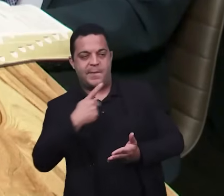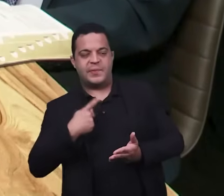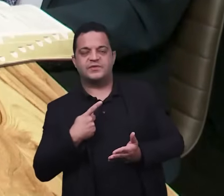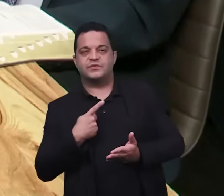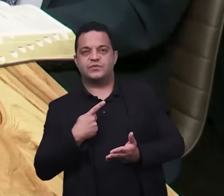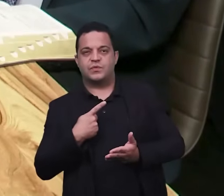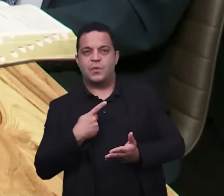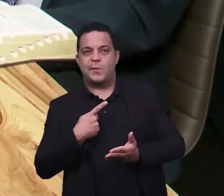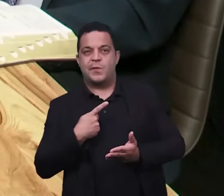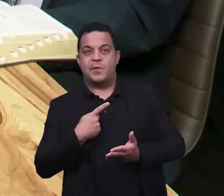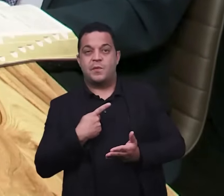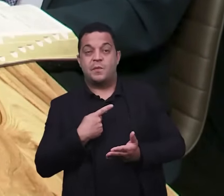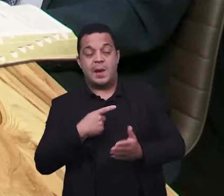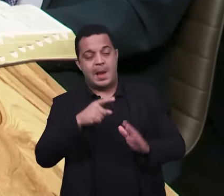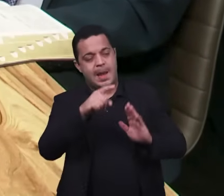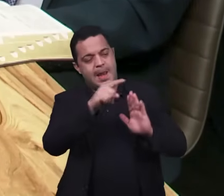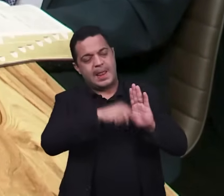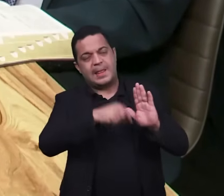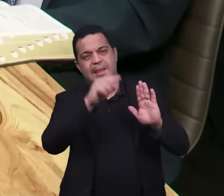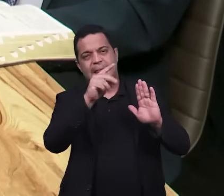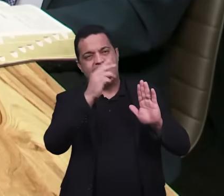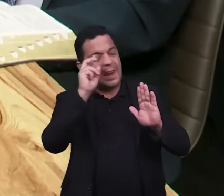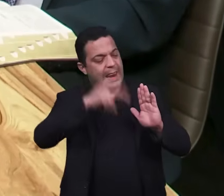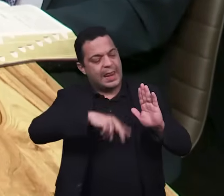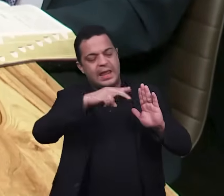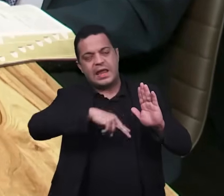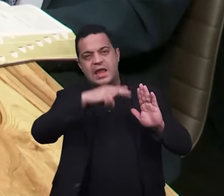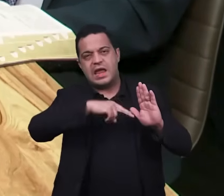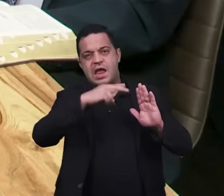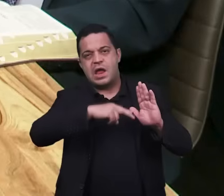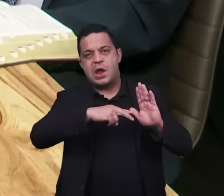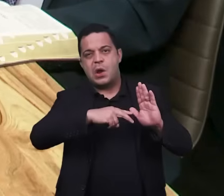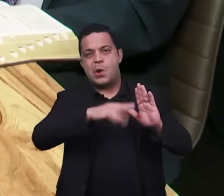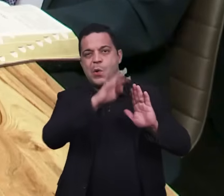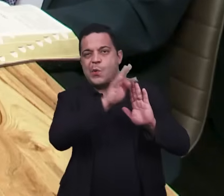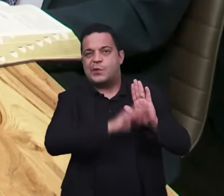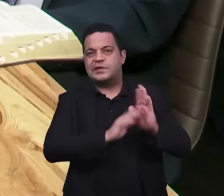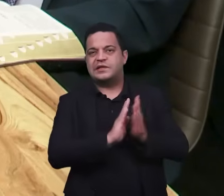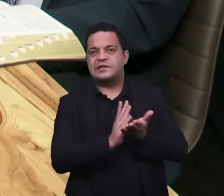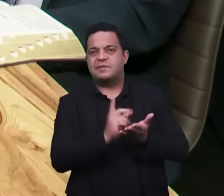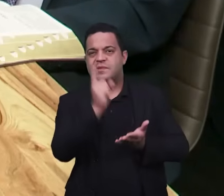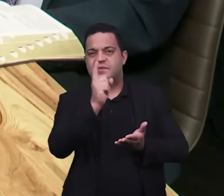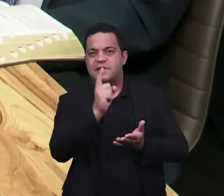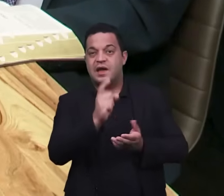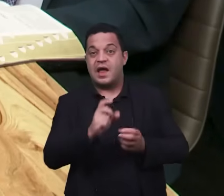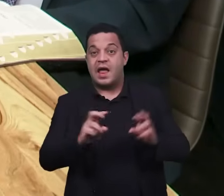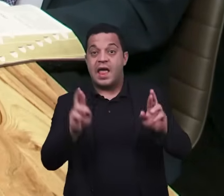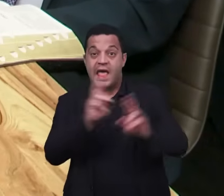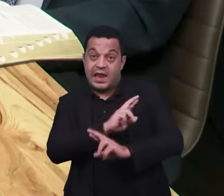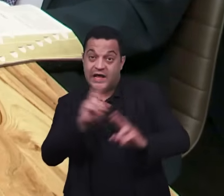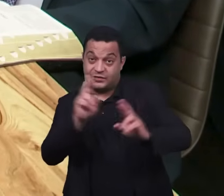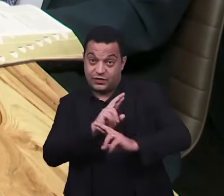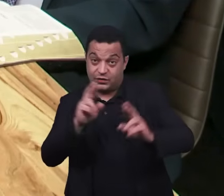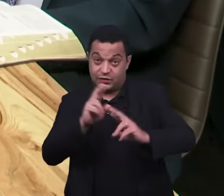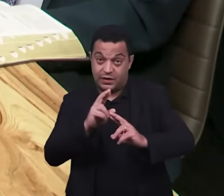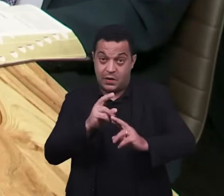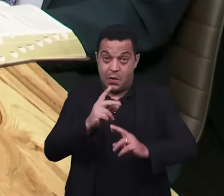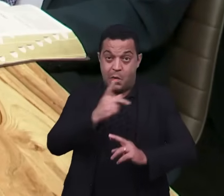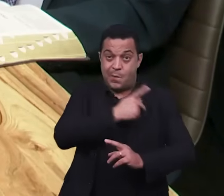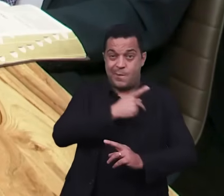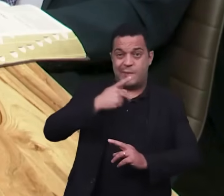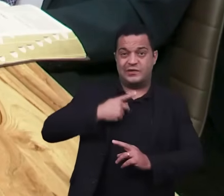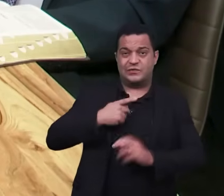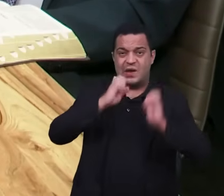Luiz Fernando, Amém, de ler o texto relacionado à nossa questão da ética na vida do pastor, e isso principalmente